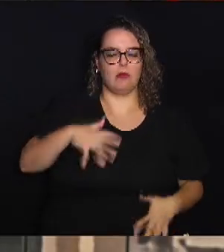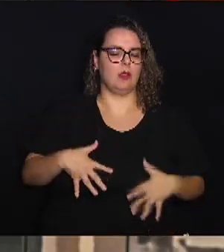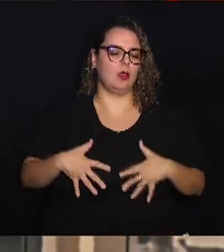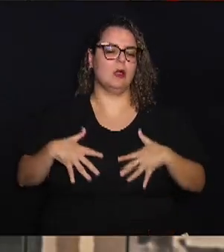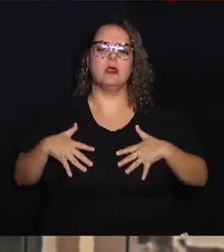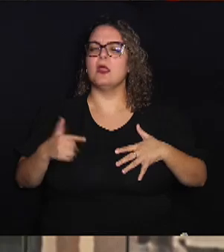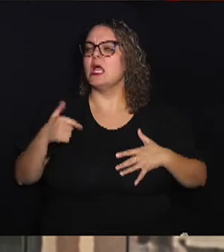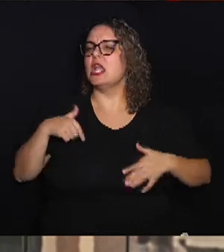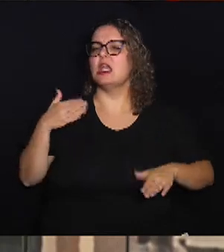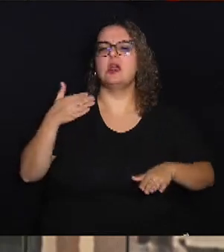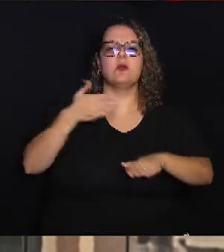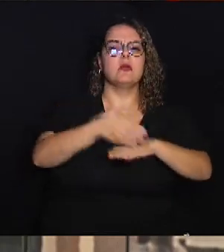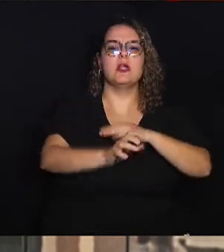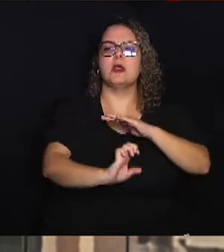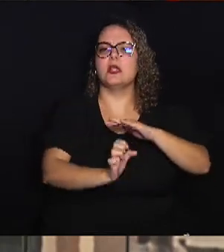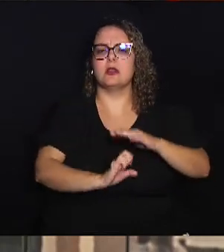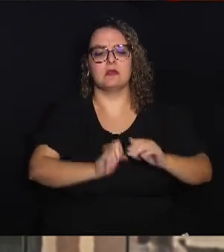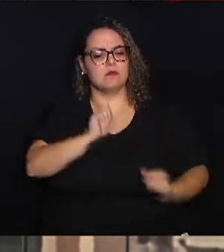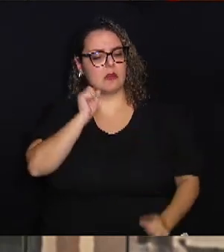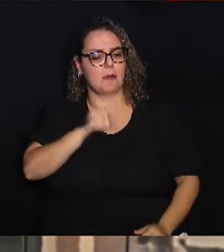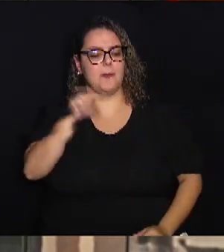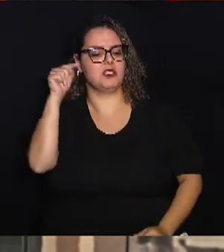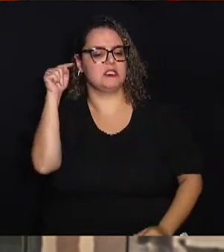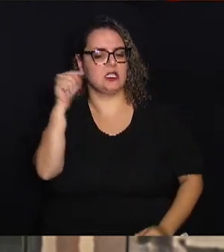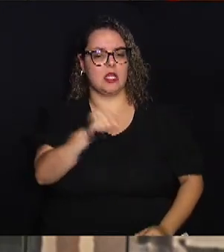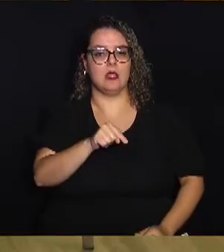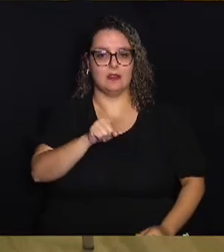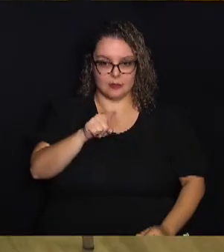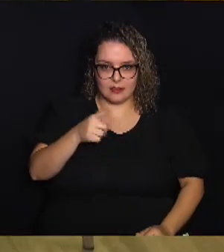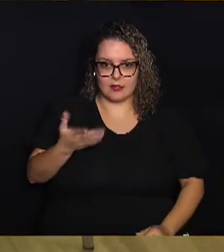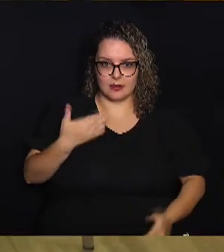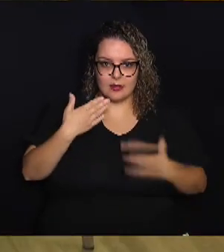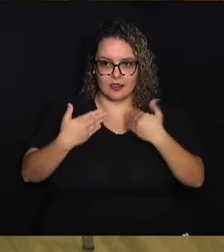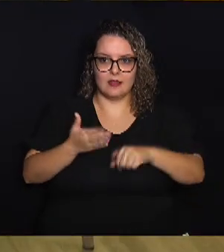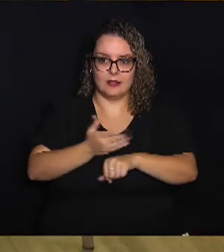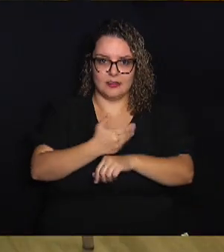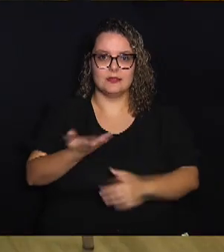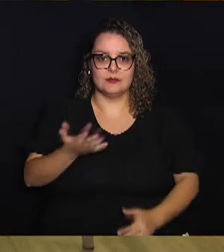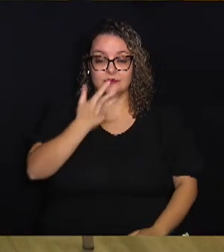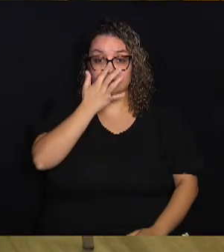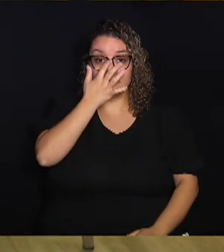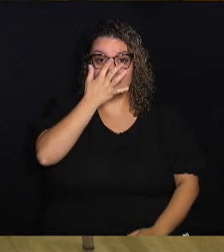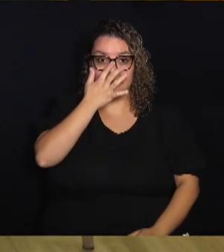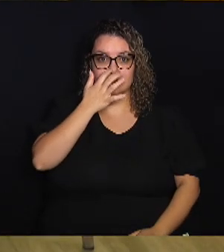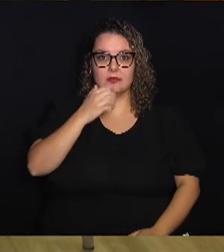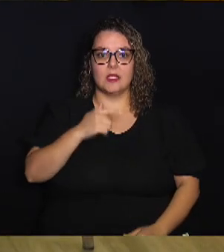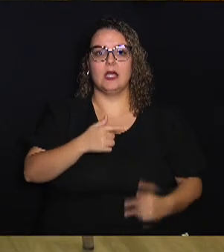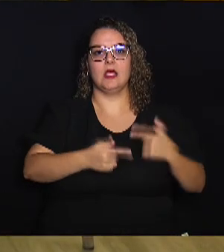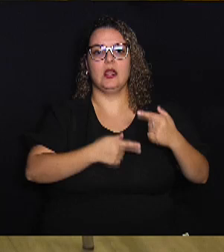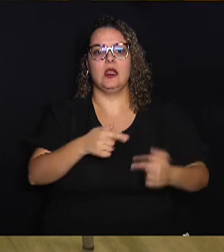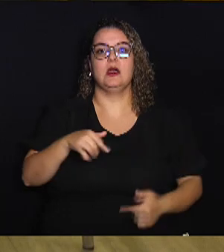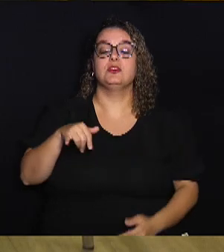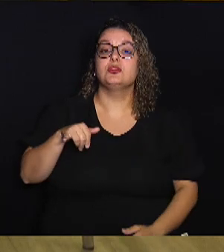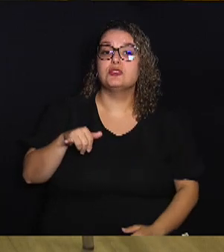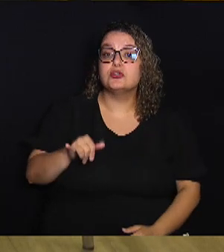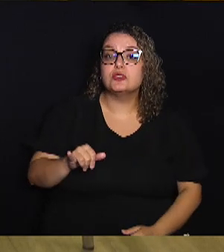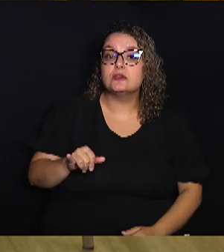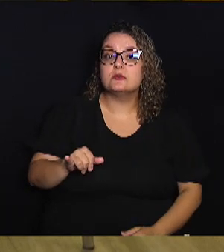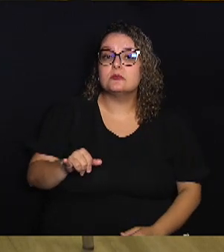eu entrei nessa firma e me aposentei nessa firma. A conversa era essa, né? A geração Y chega